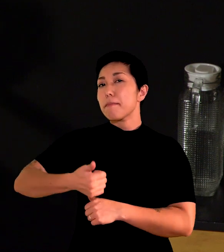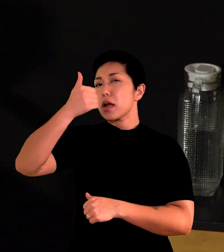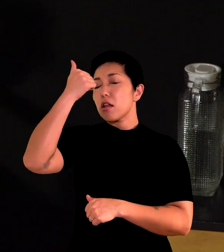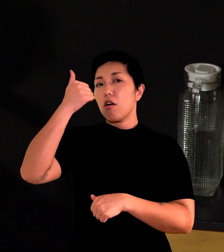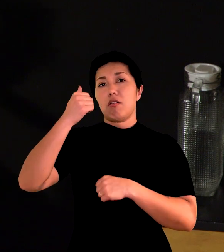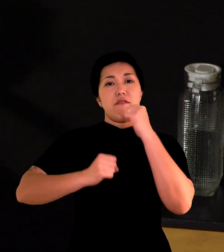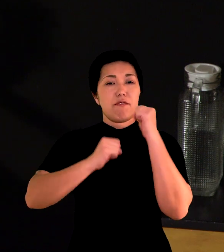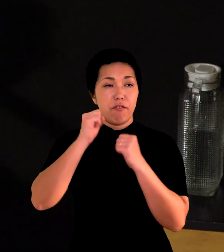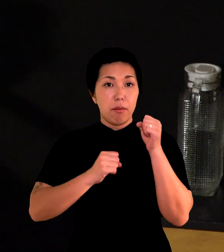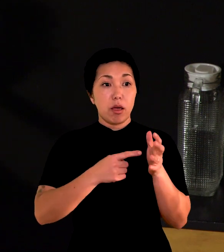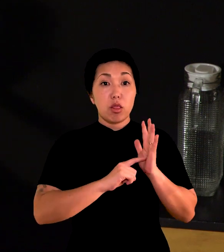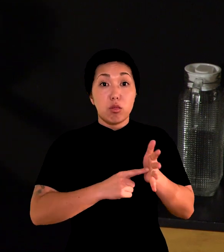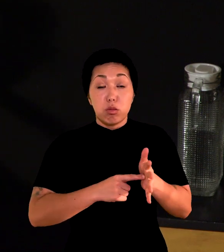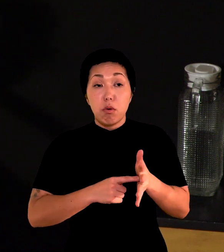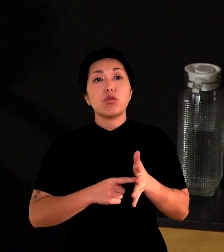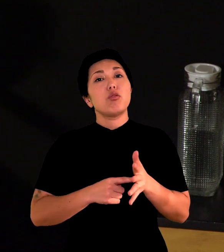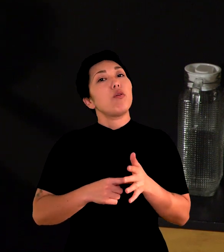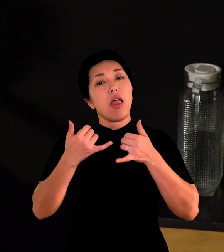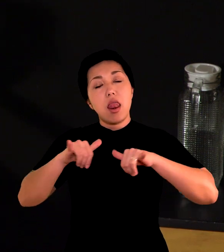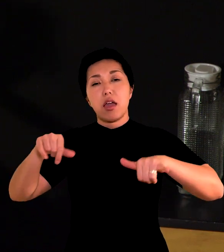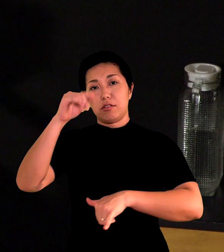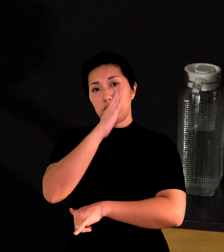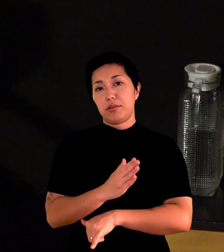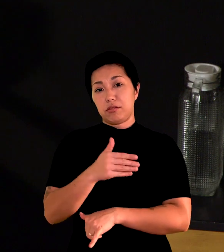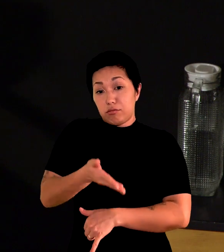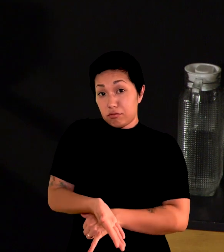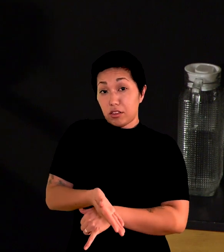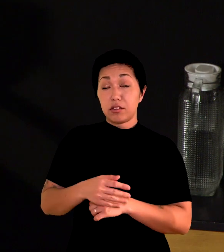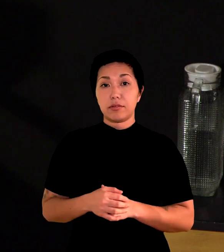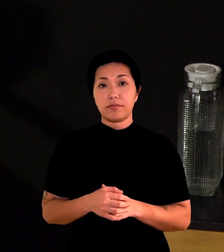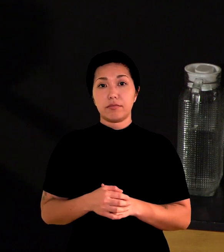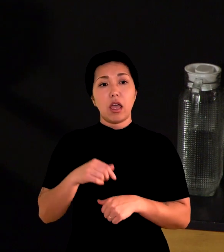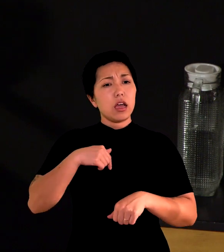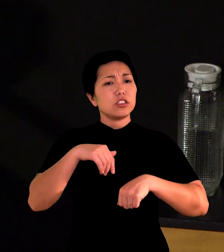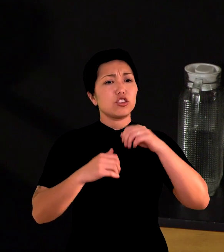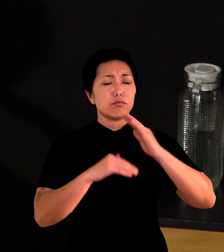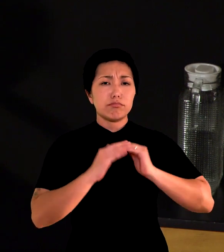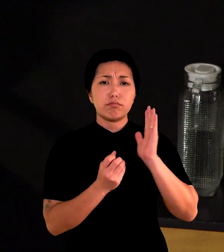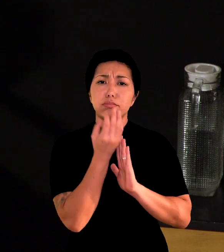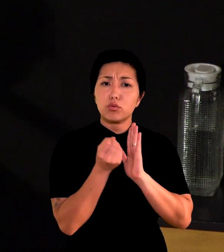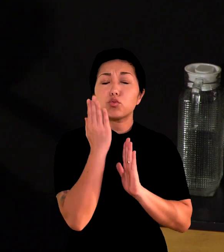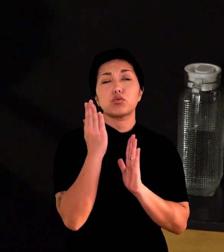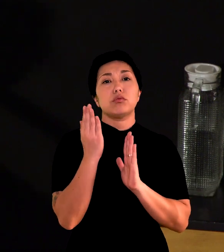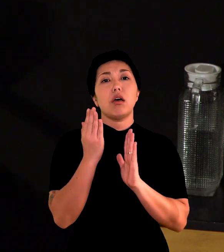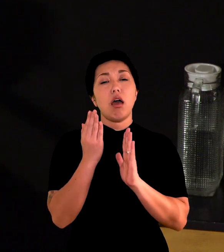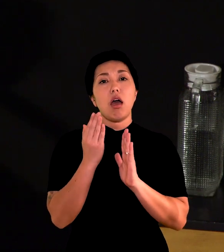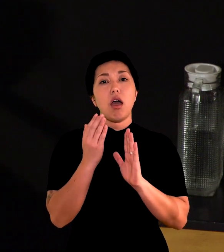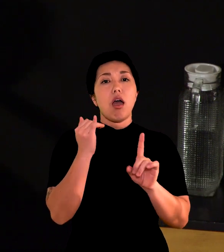tem uma das melhores fabricantes de motores elétricos no Brasil. A gente produz